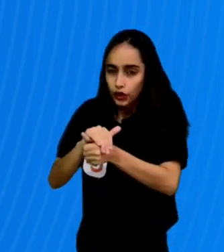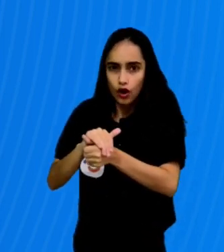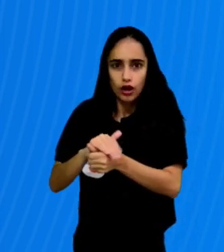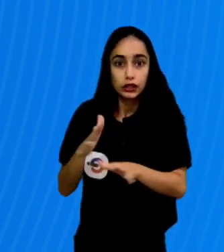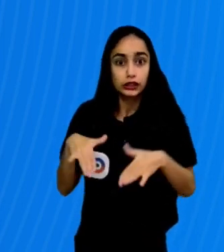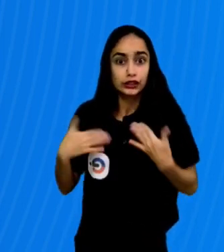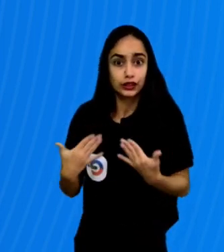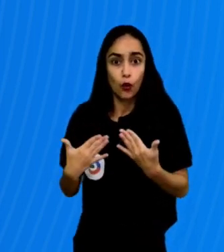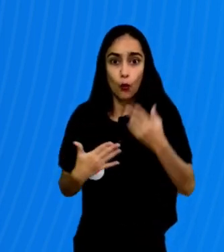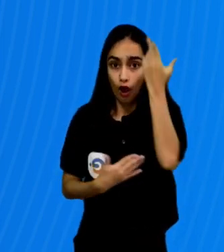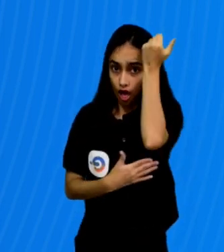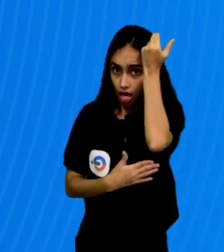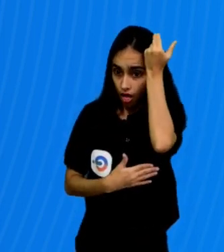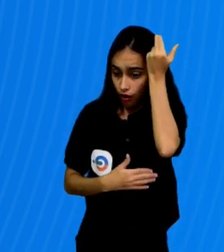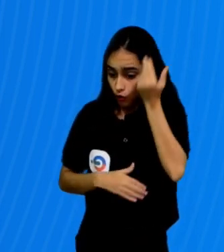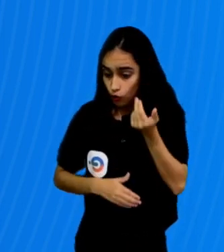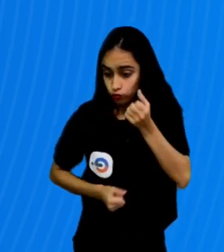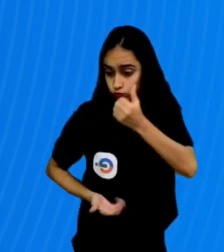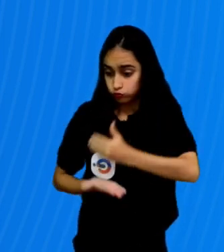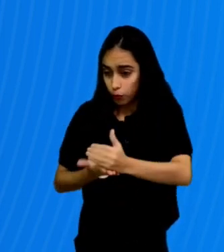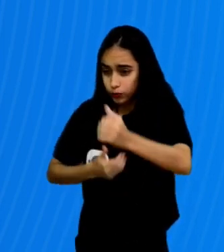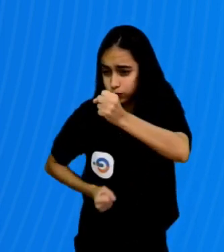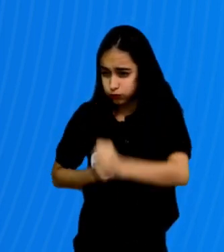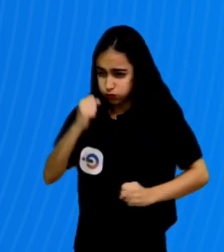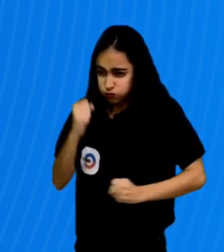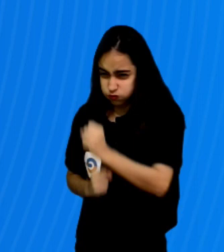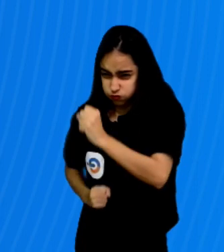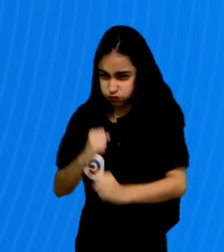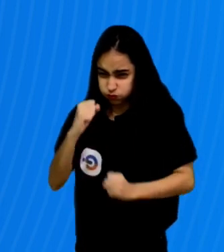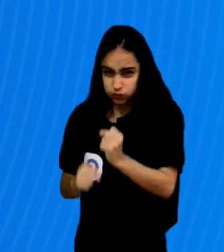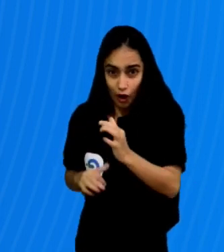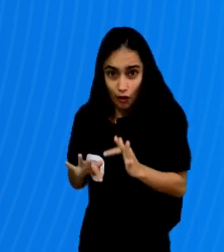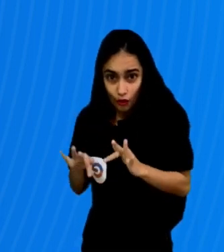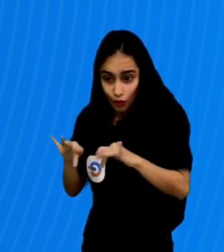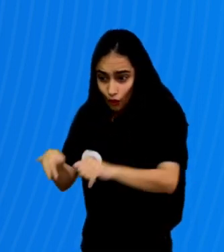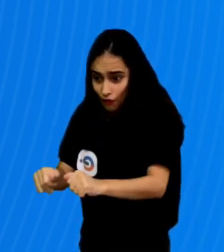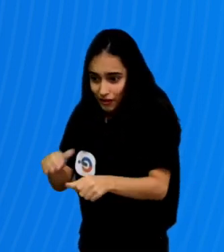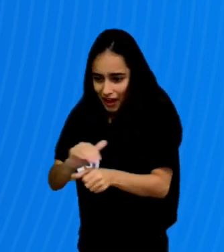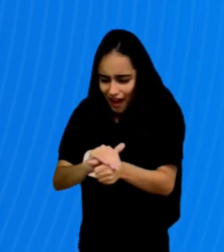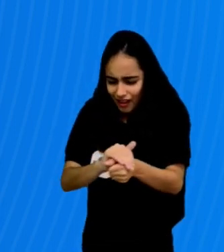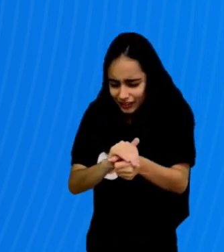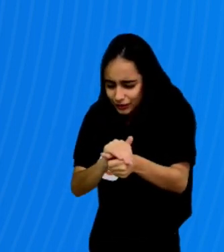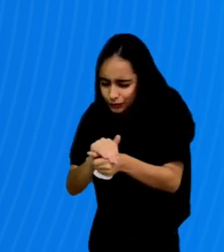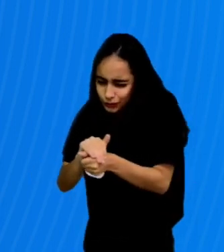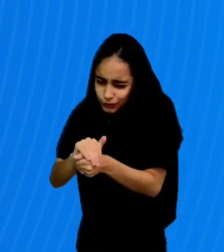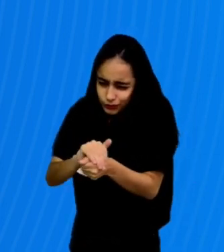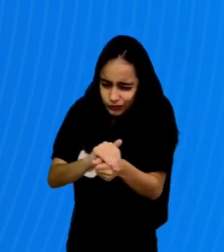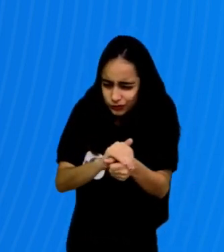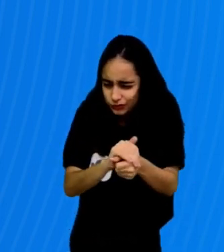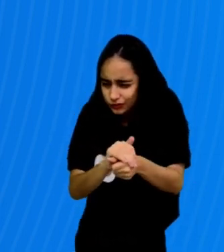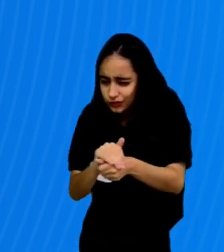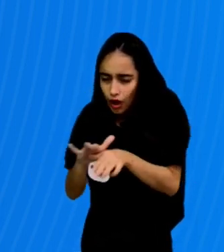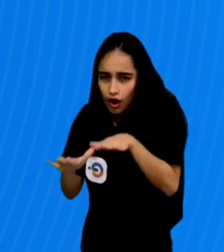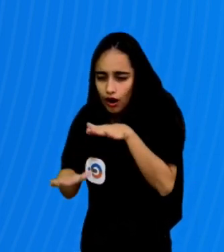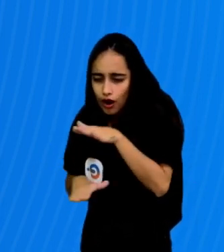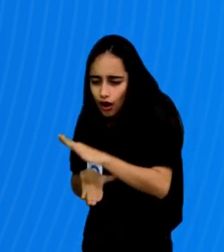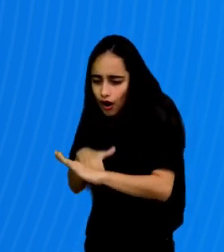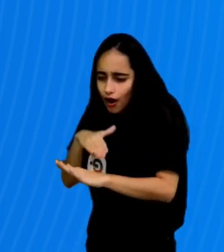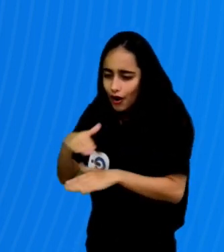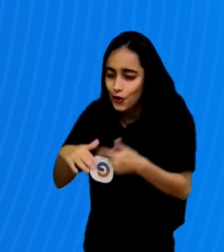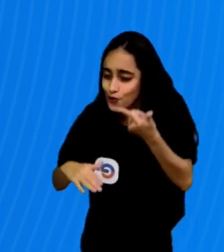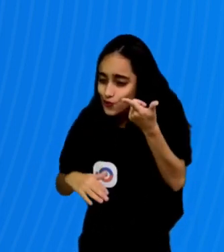correr. Já na reta final, viu finalmente a sua adversária cruzando a linha de